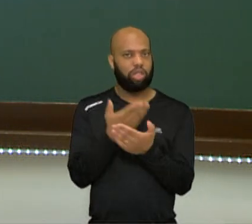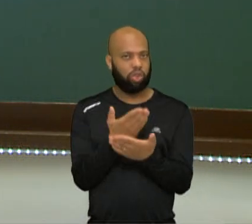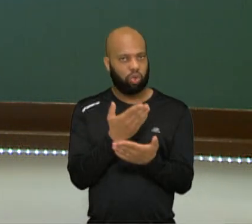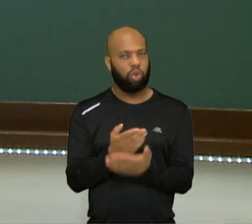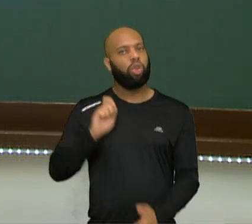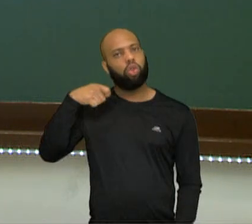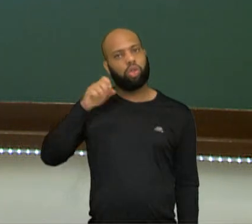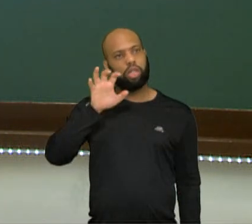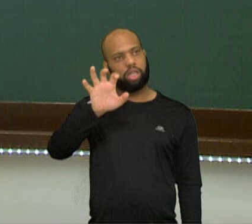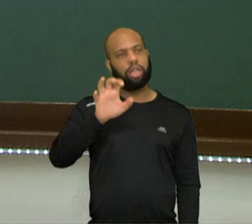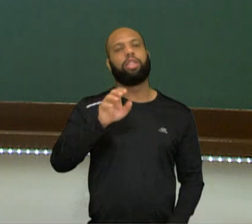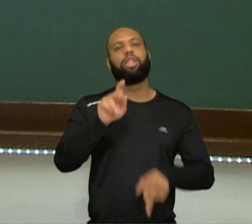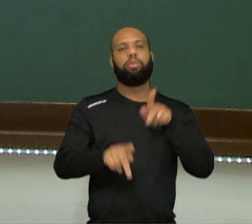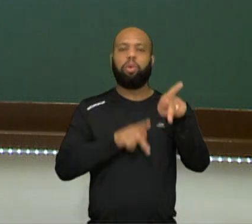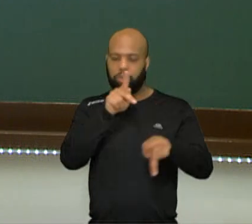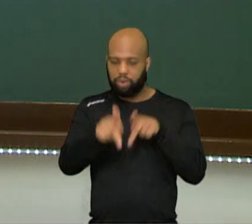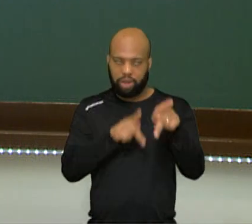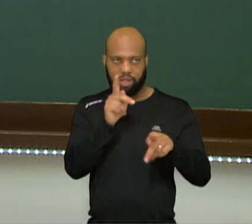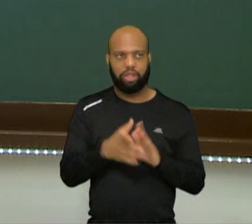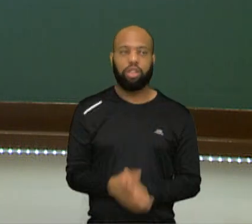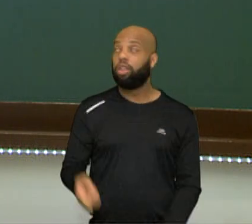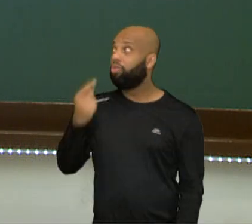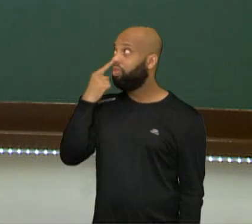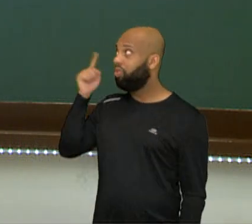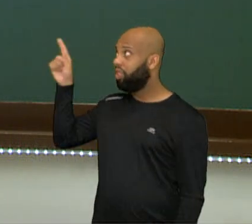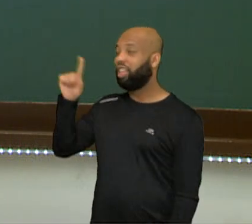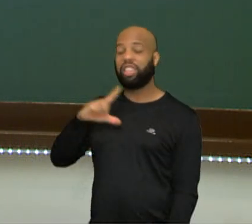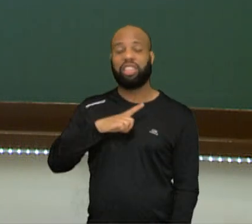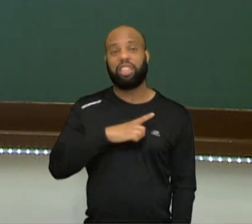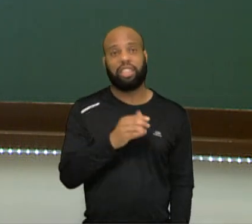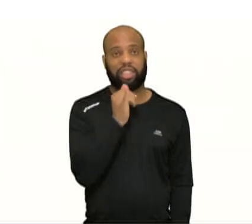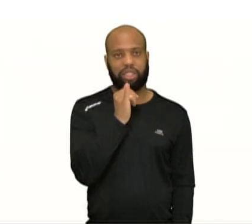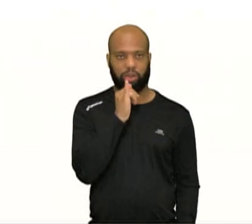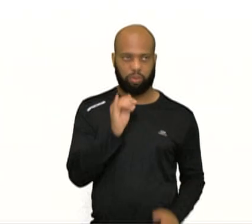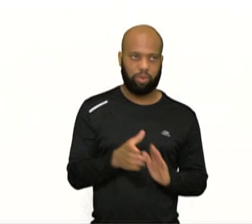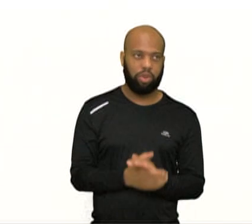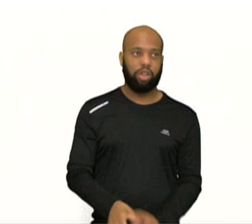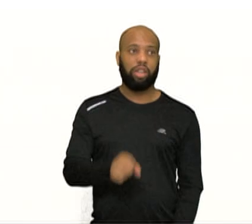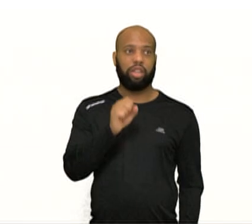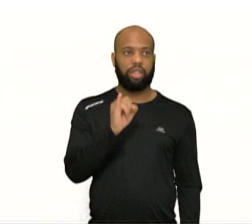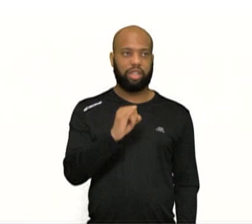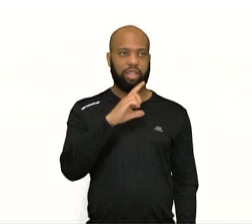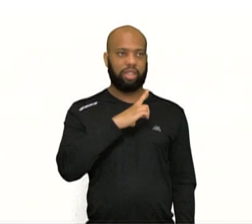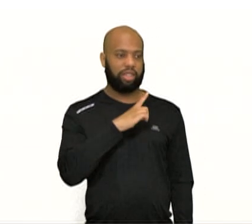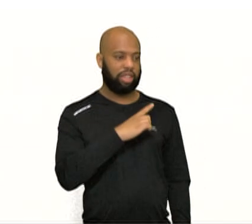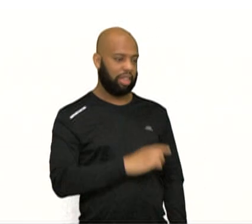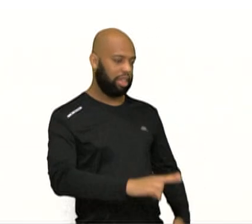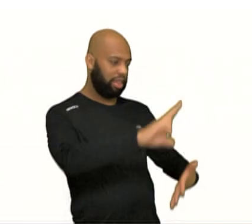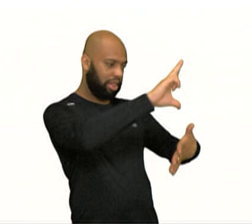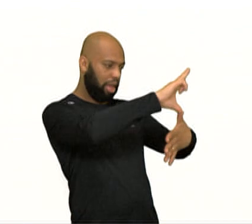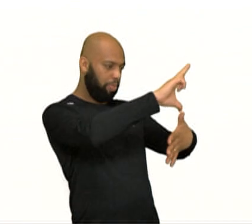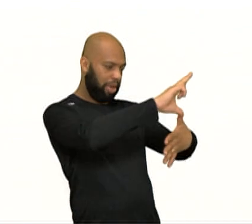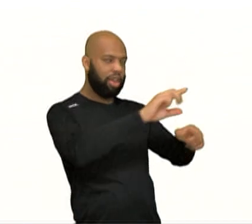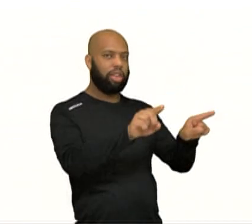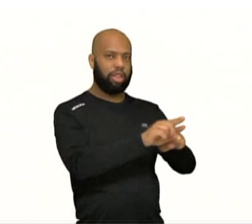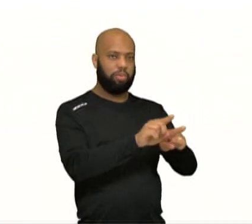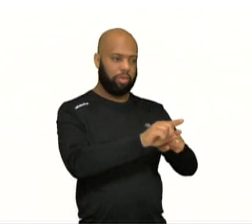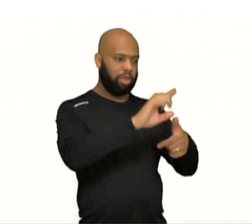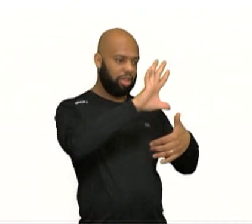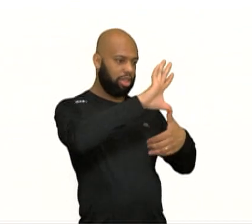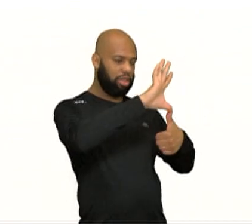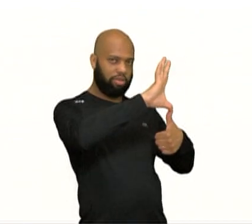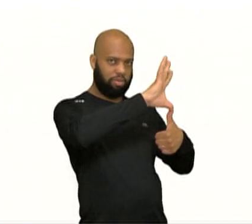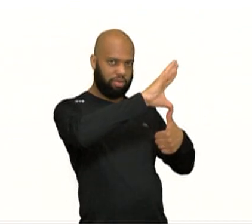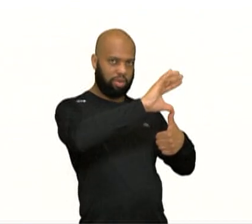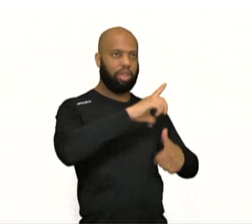sobre essa população. Aqui nós temos exemplos, então. Se eu considerar a divisão da América em América Latina e Anglo-Saxônica,